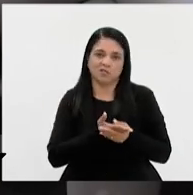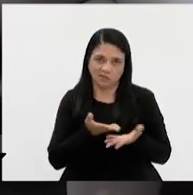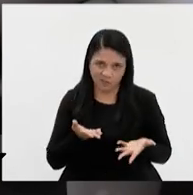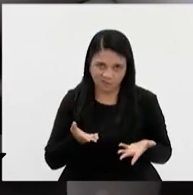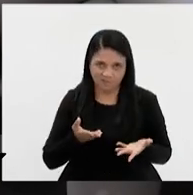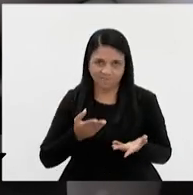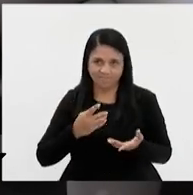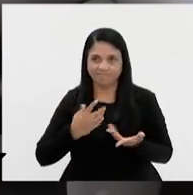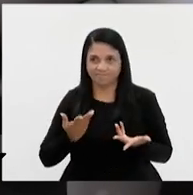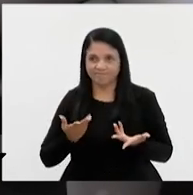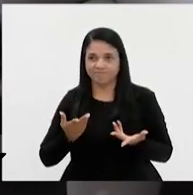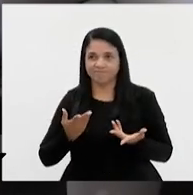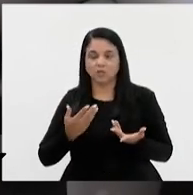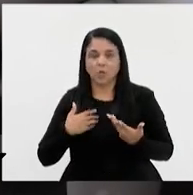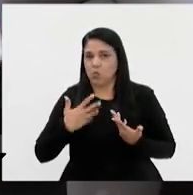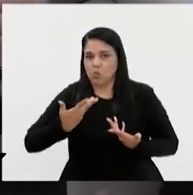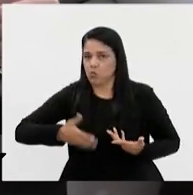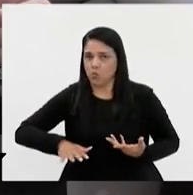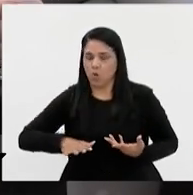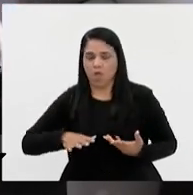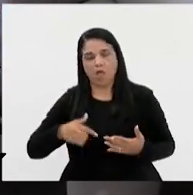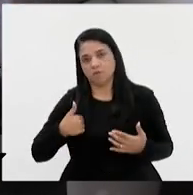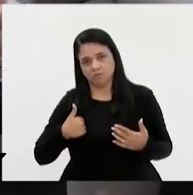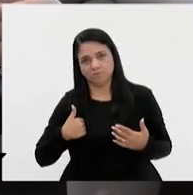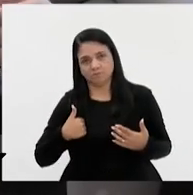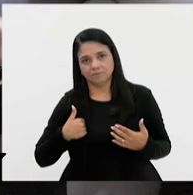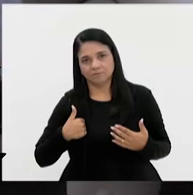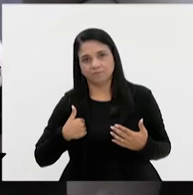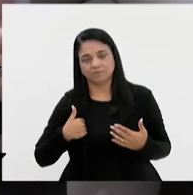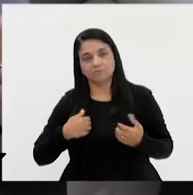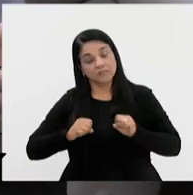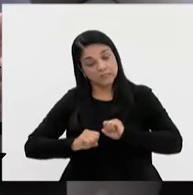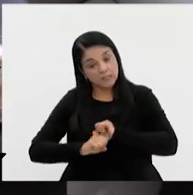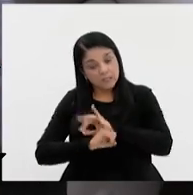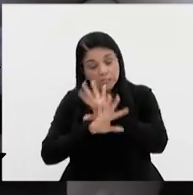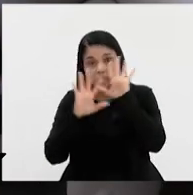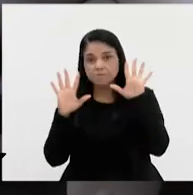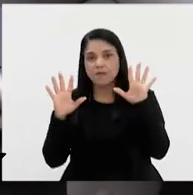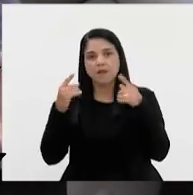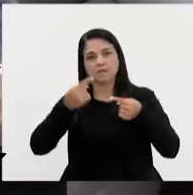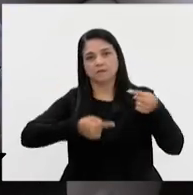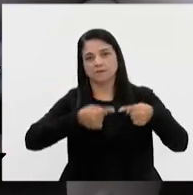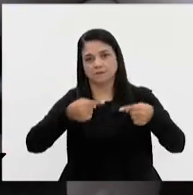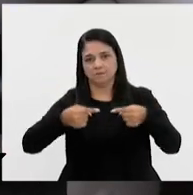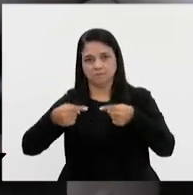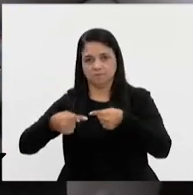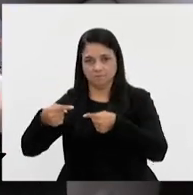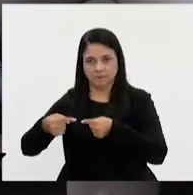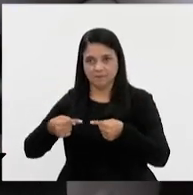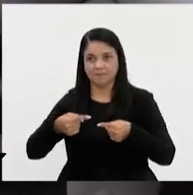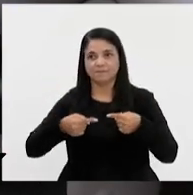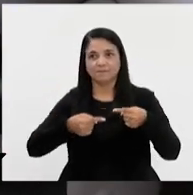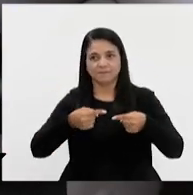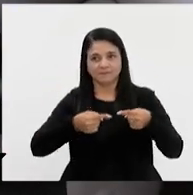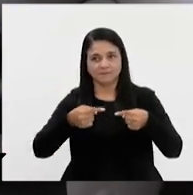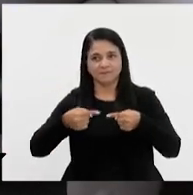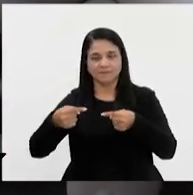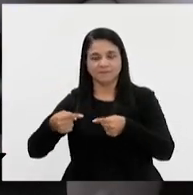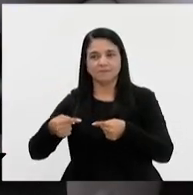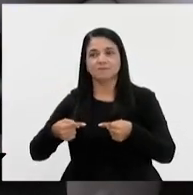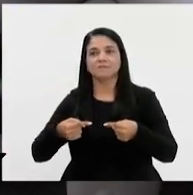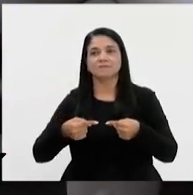né? E não quero, de forma alguma, não ser transparente no debate, né? Embora que a gente sempre tente